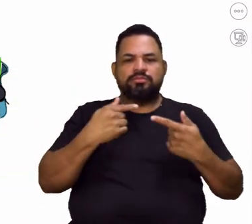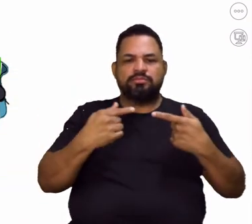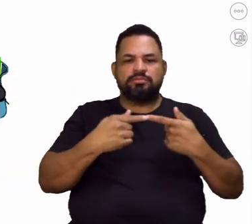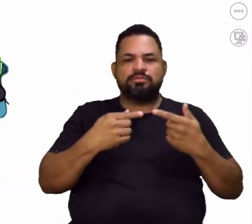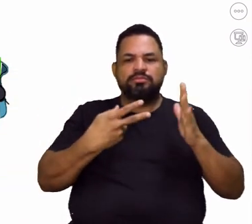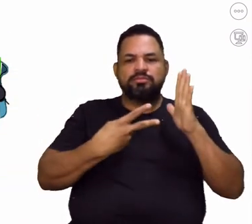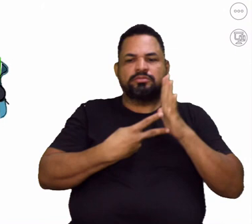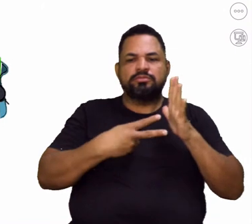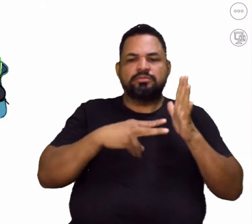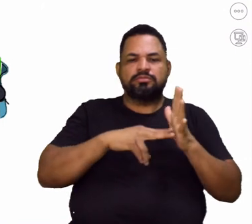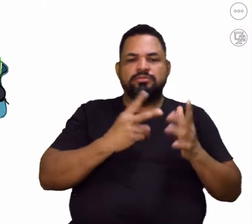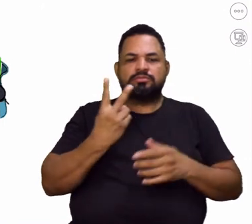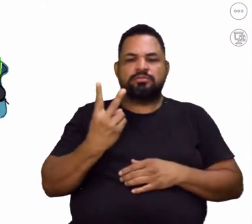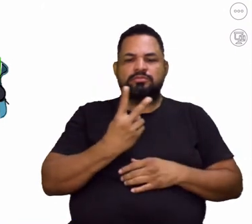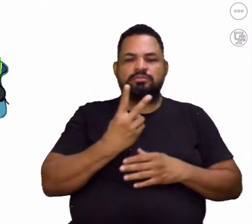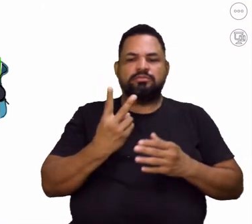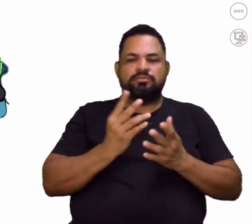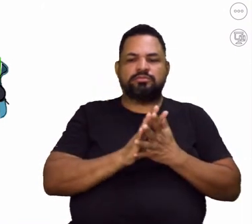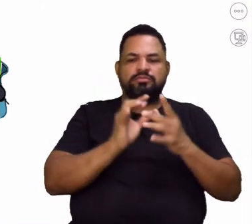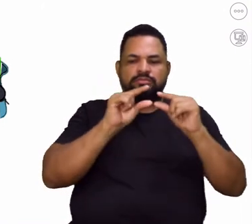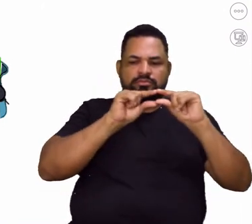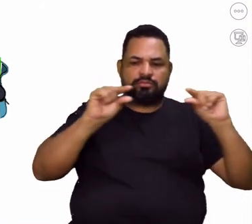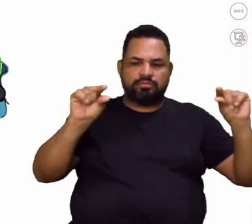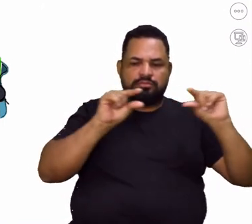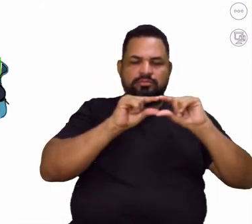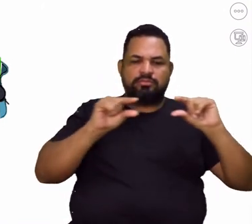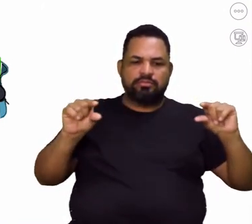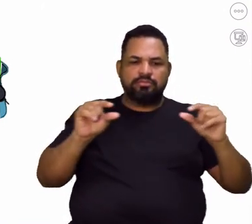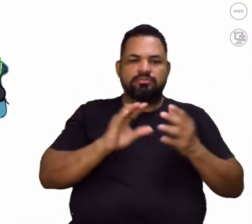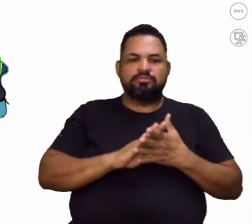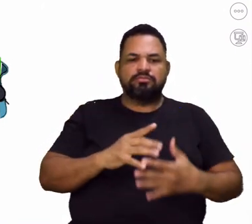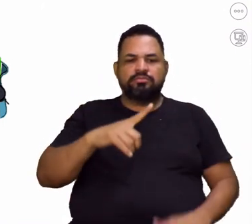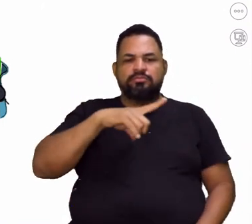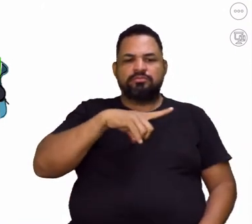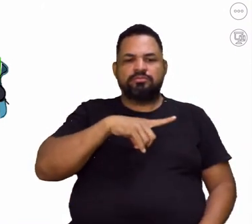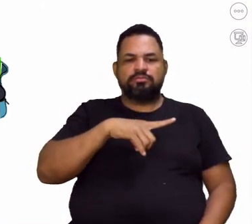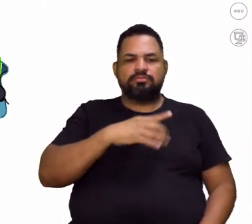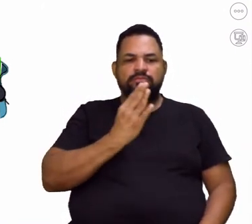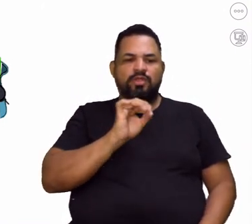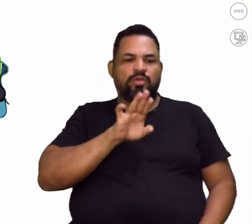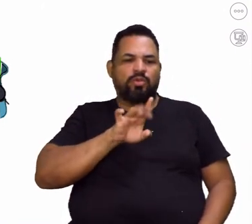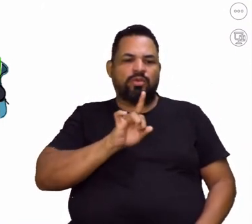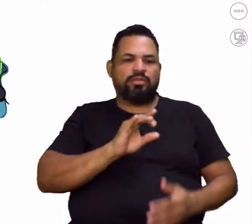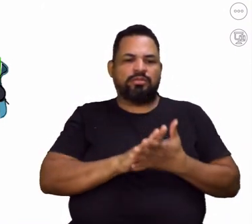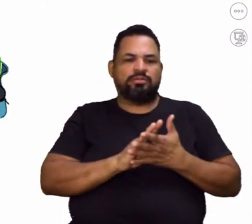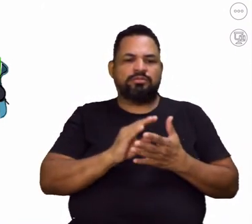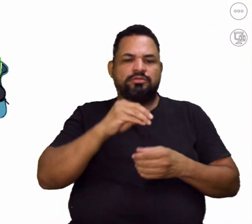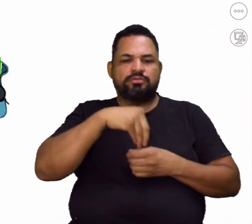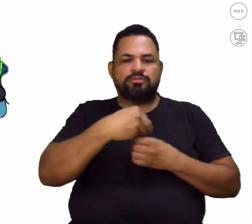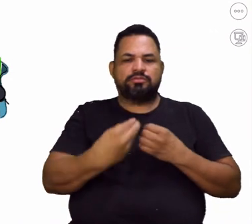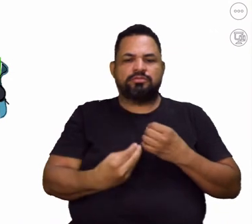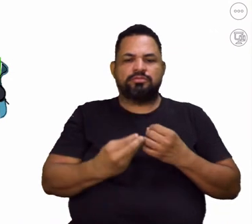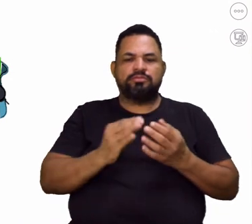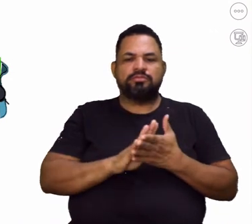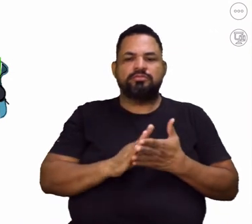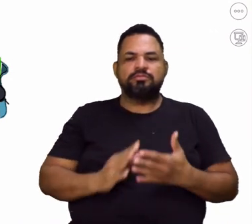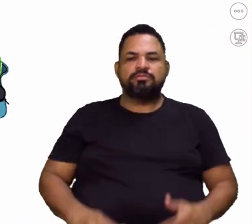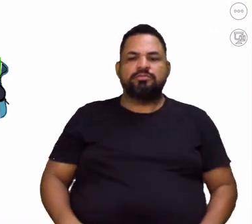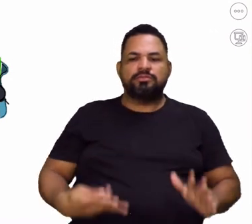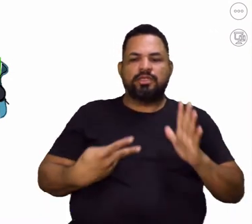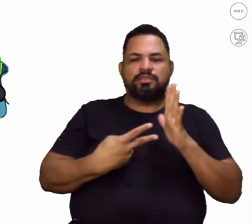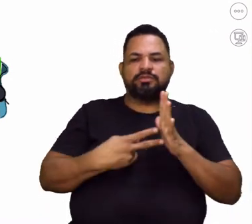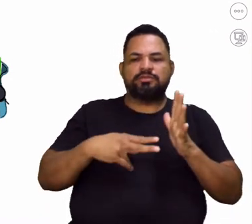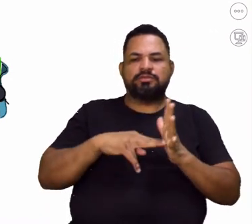de sentido entre duas partes do texto. Nós vamos ter a coerência externa, que é aquela